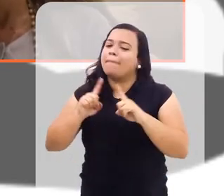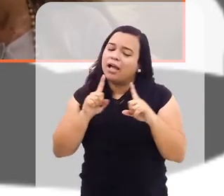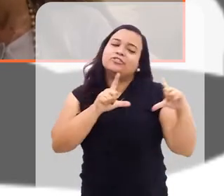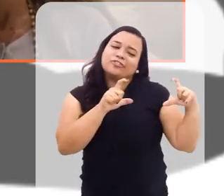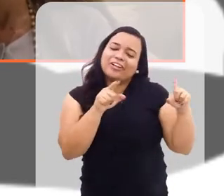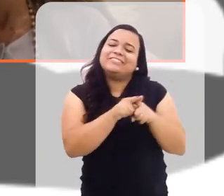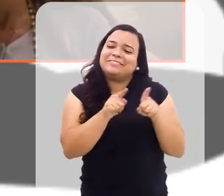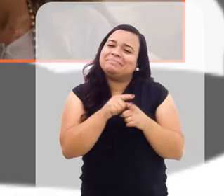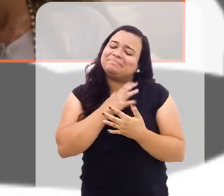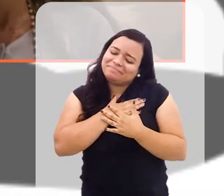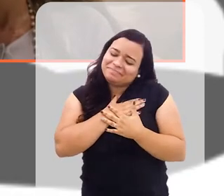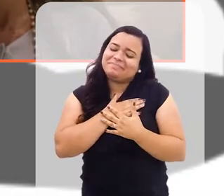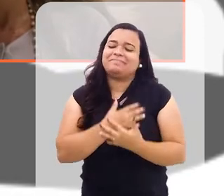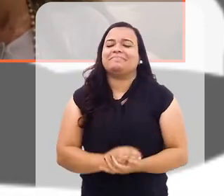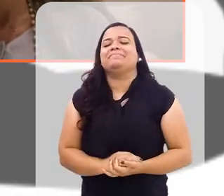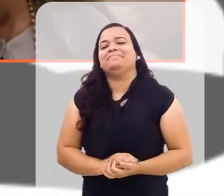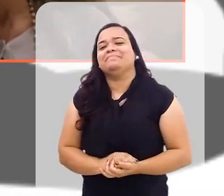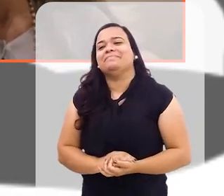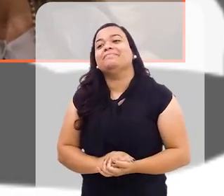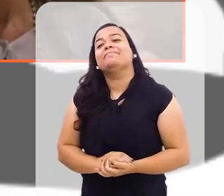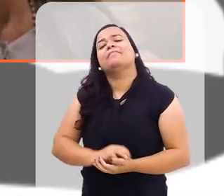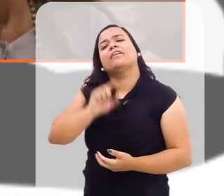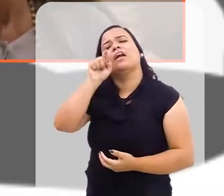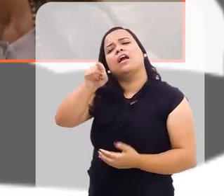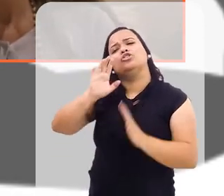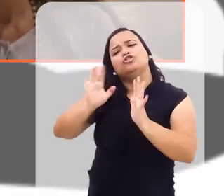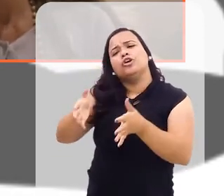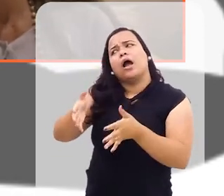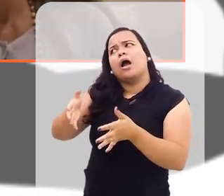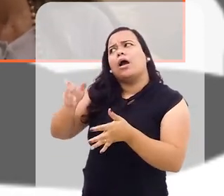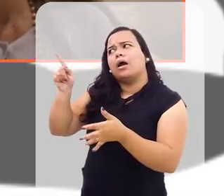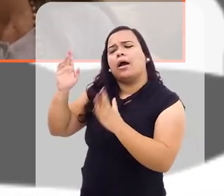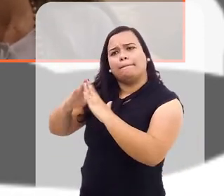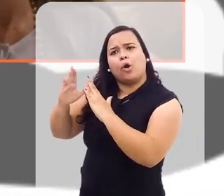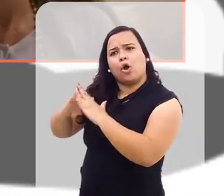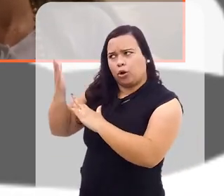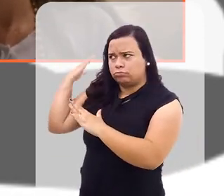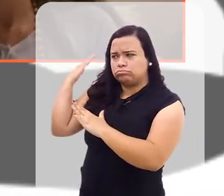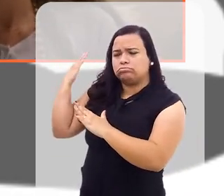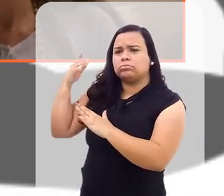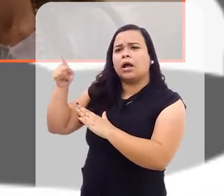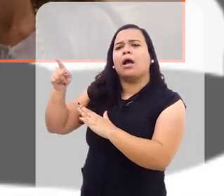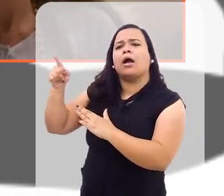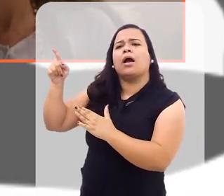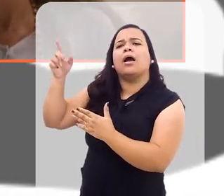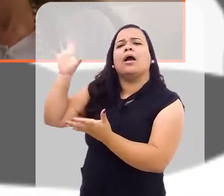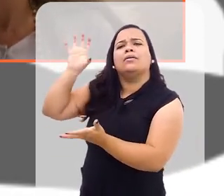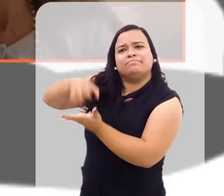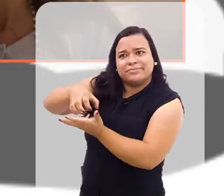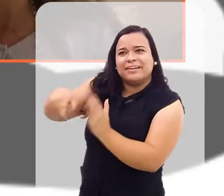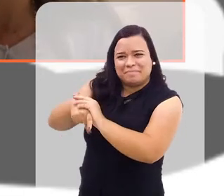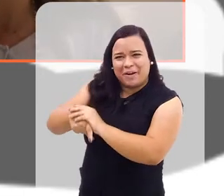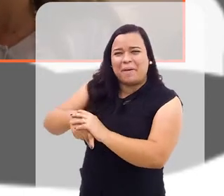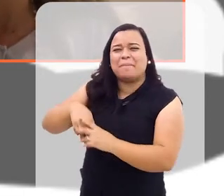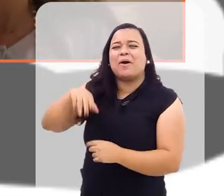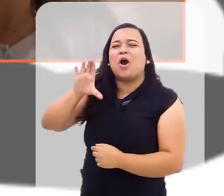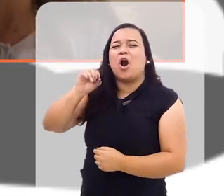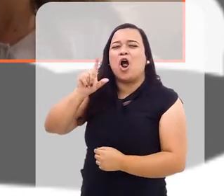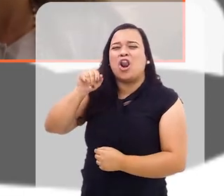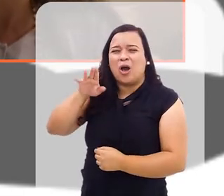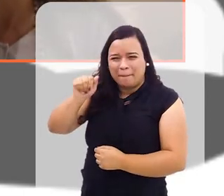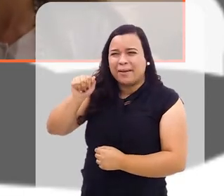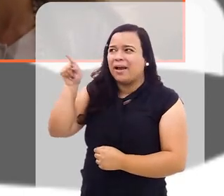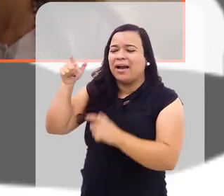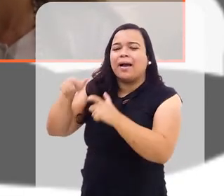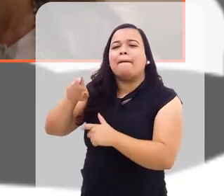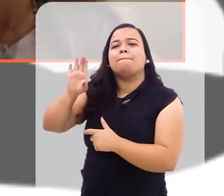pela fotografia também. Além de Bogotá, que você já contou que viveu na capital da Colômbia, quais foram os outros países, sobretudo os